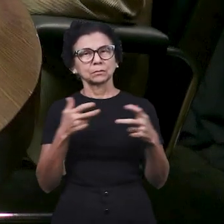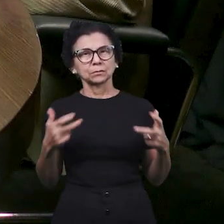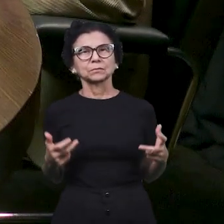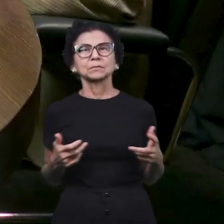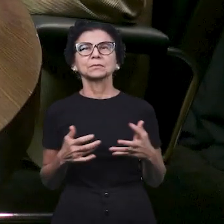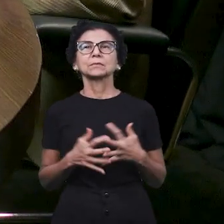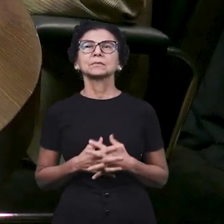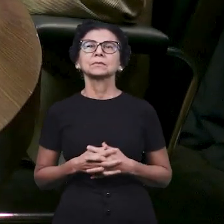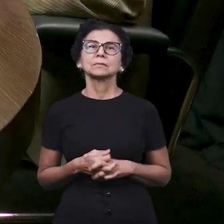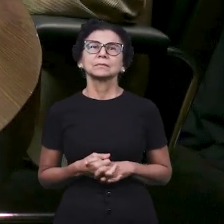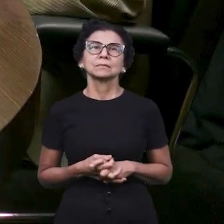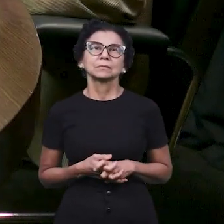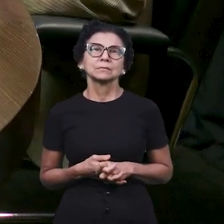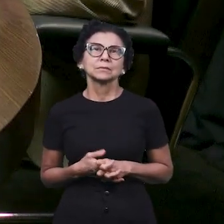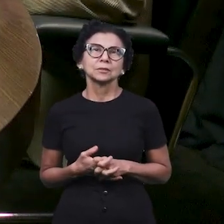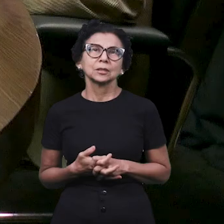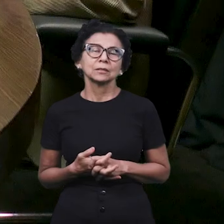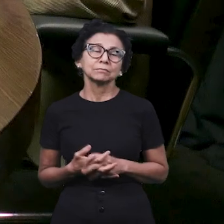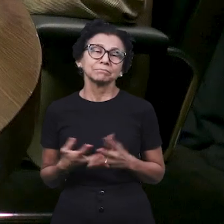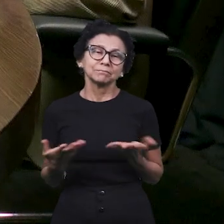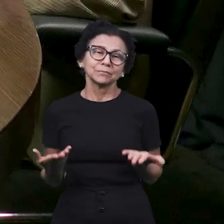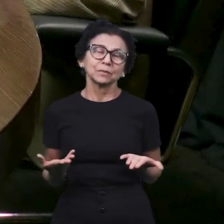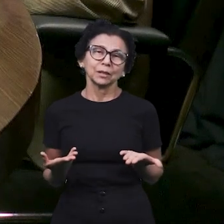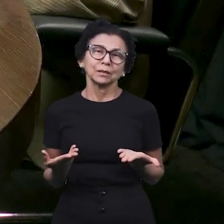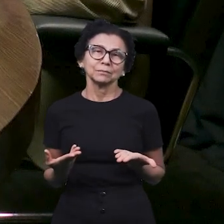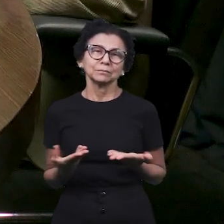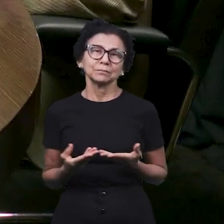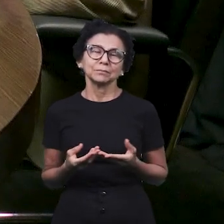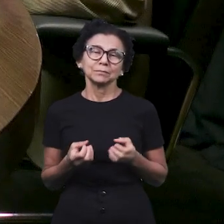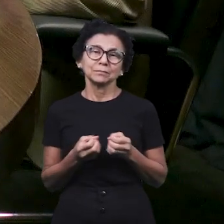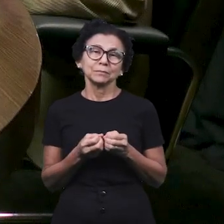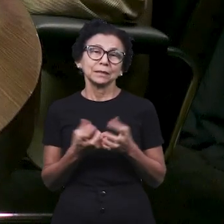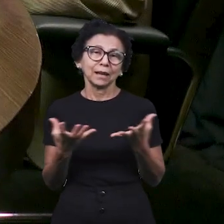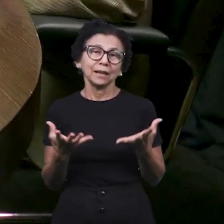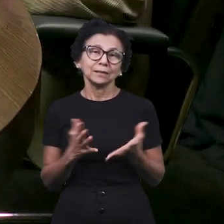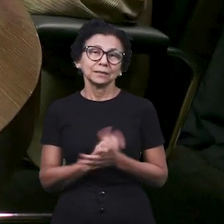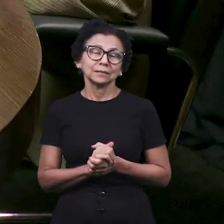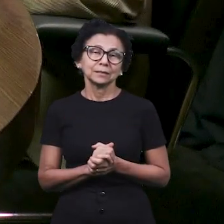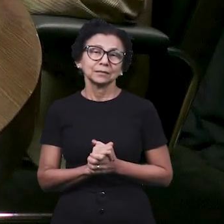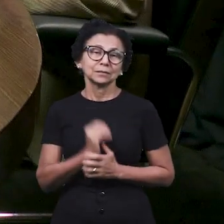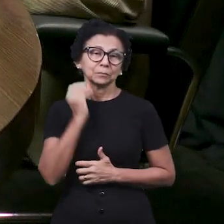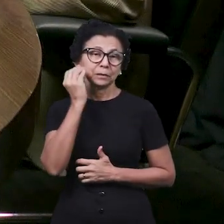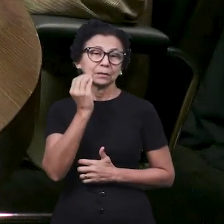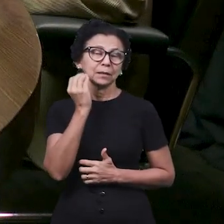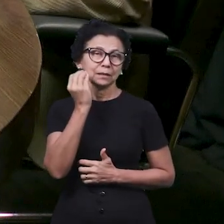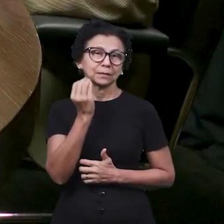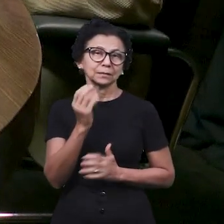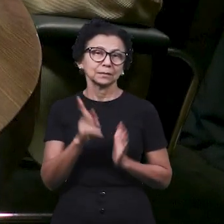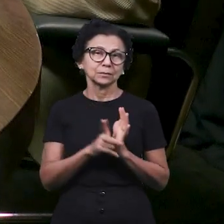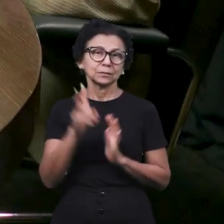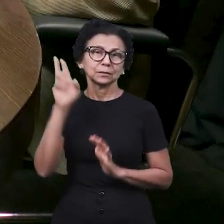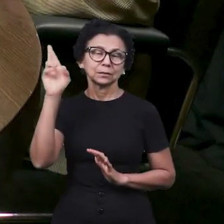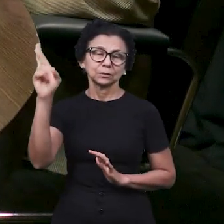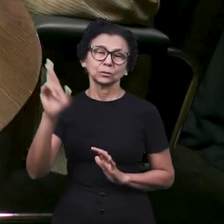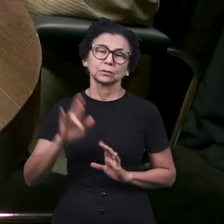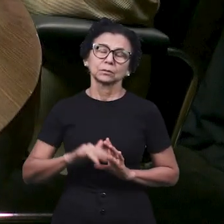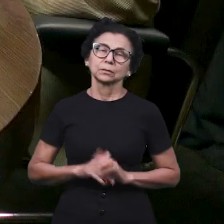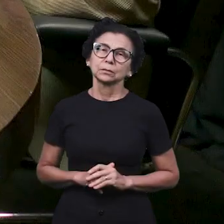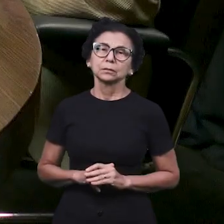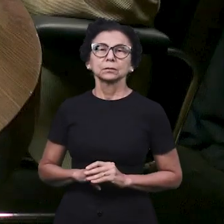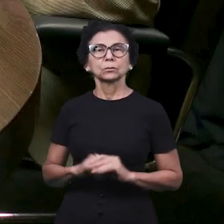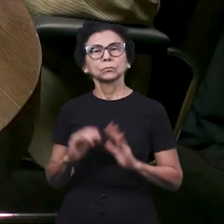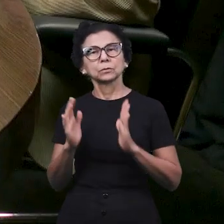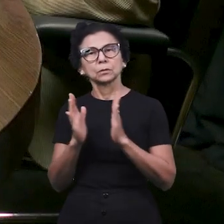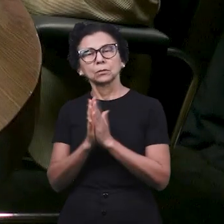ali aconteceu uma maravilha, né, um sinal do Senhor, mas não é muito diferente disso. Então quando a pessoa está orando,